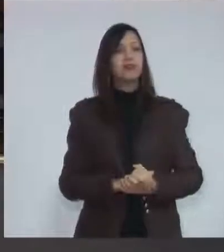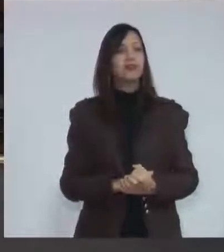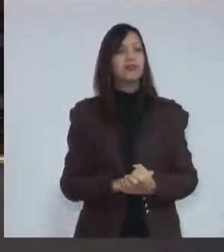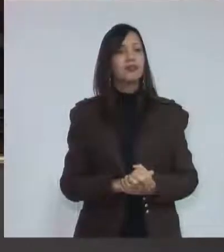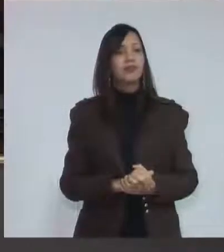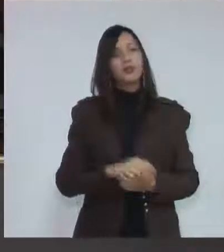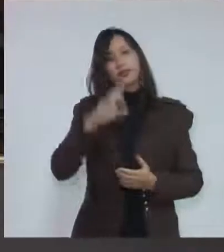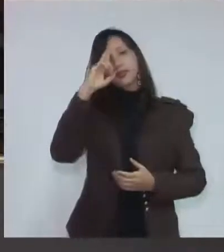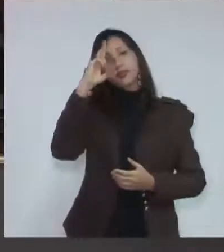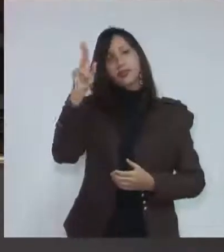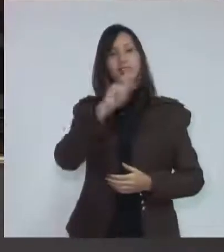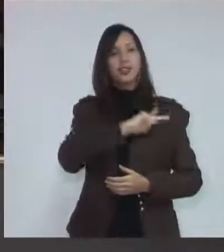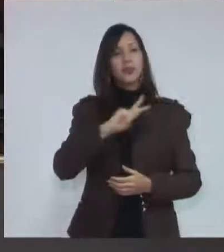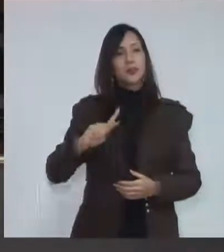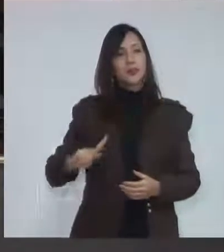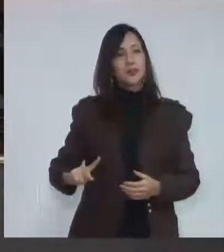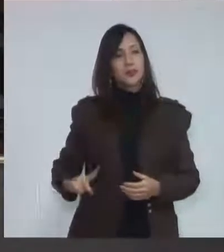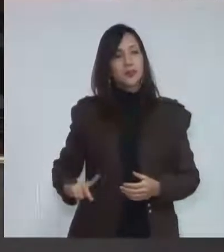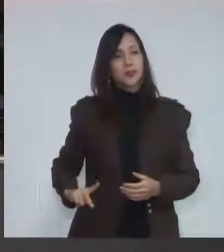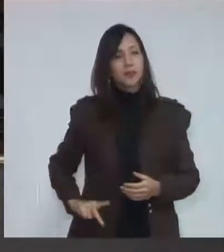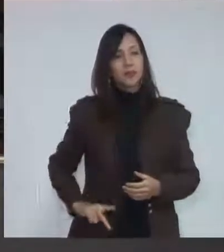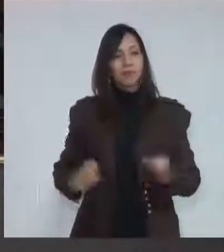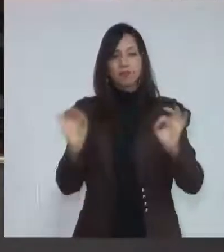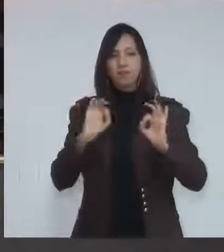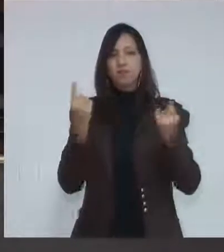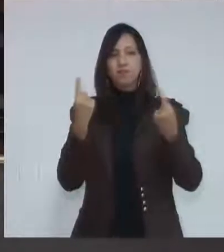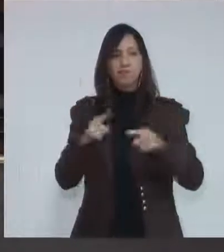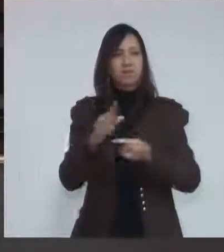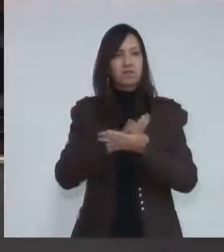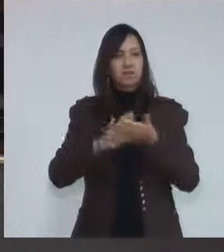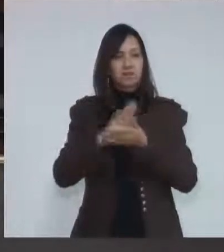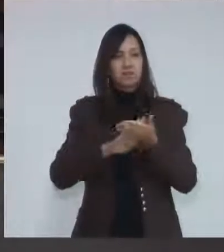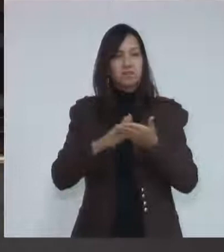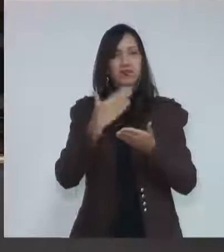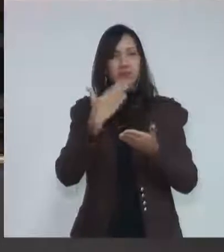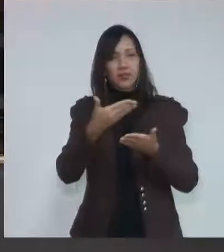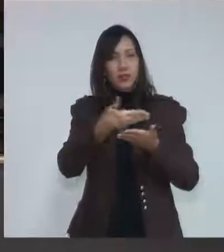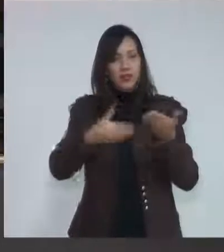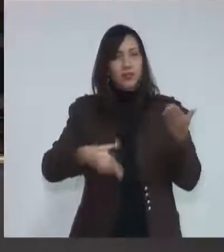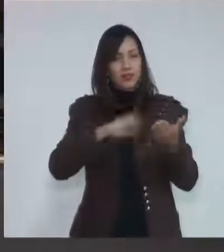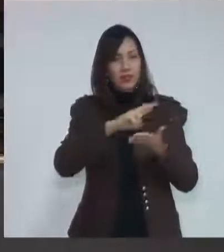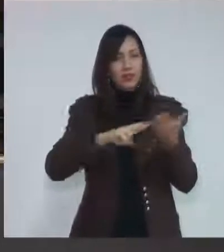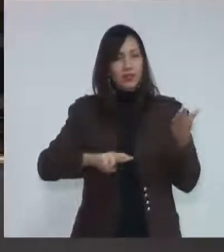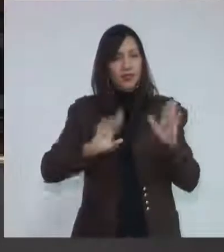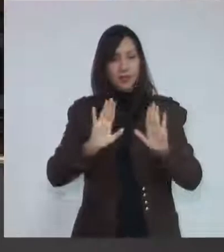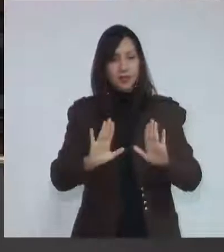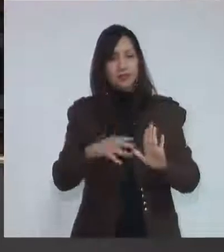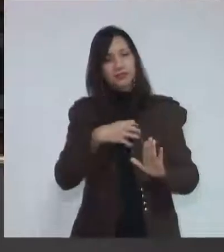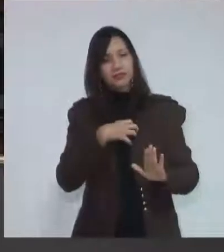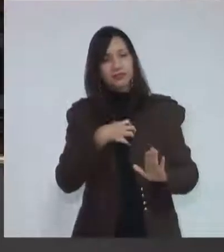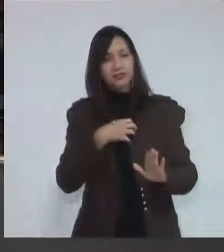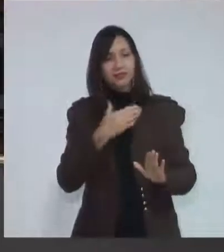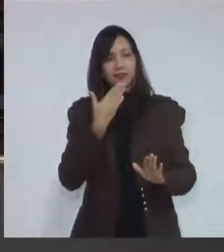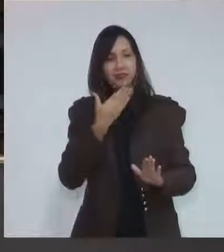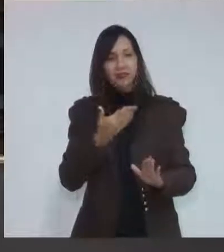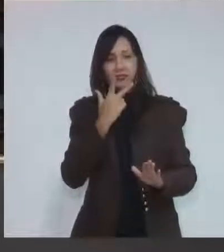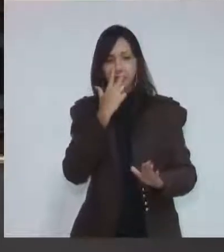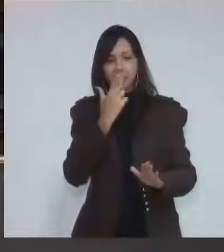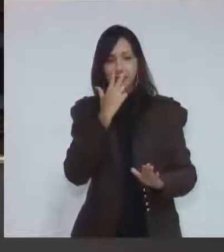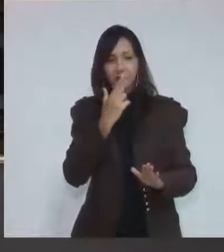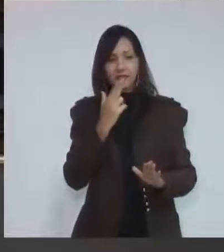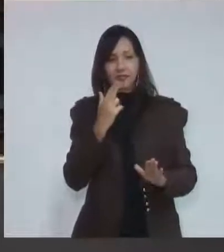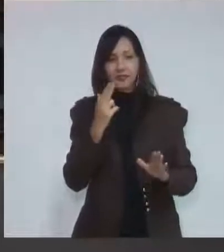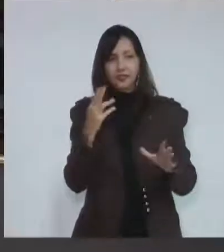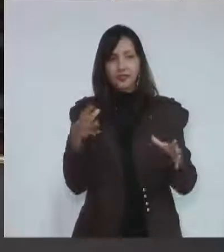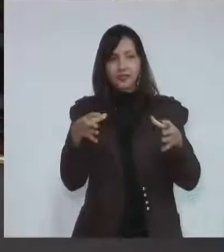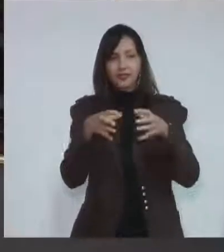presidente, de antemão vou dizer que não estarei votando contra nenhum requerimento aqui, mas diante esse requerimento me parece que vem bem ao